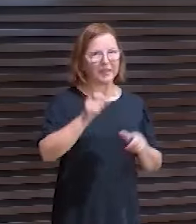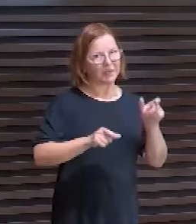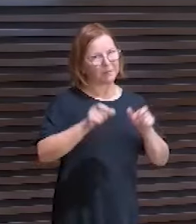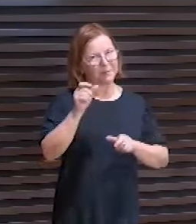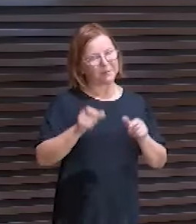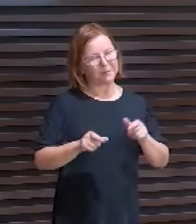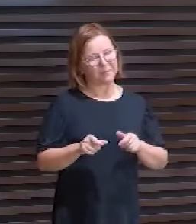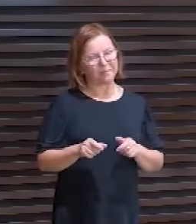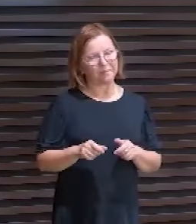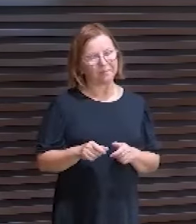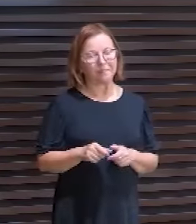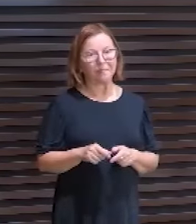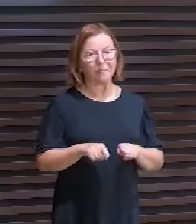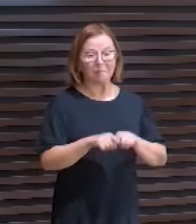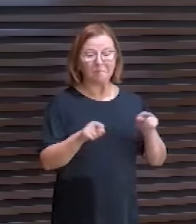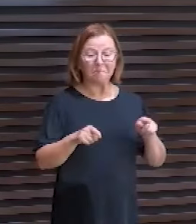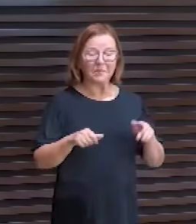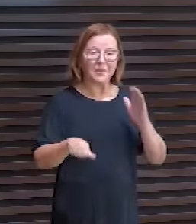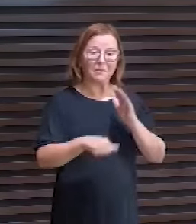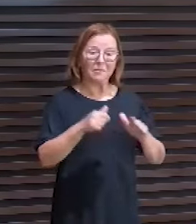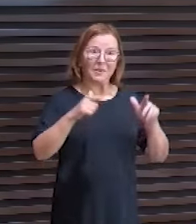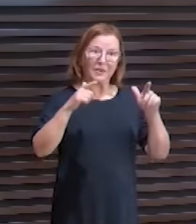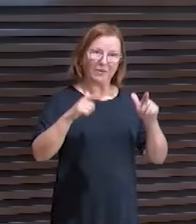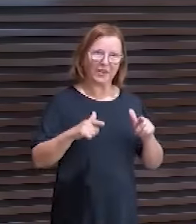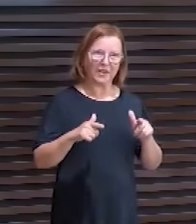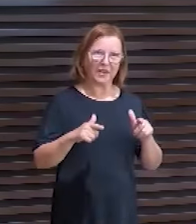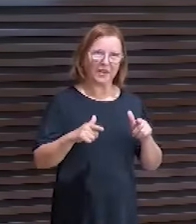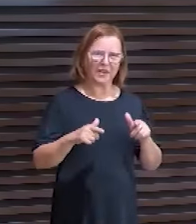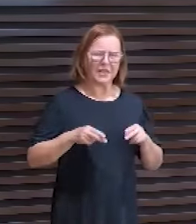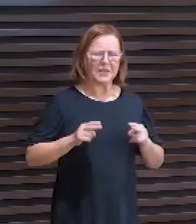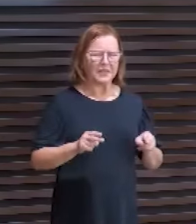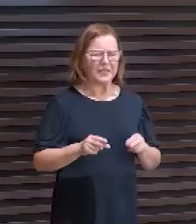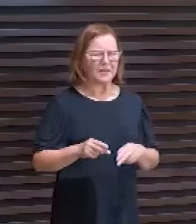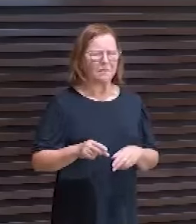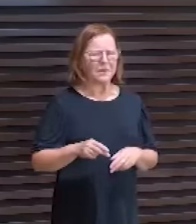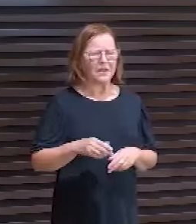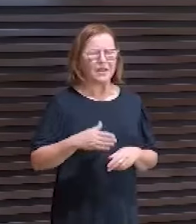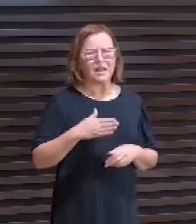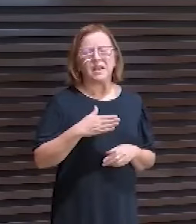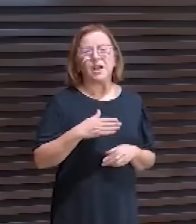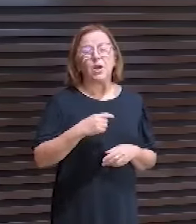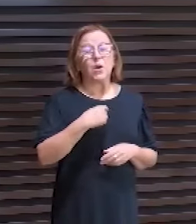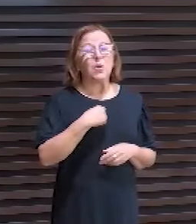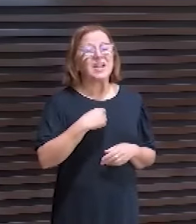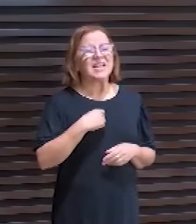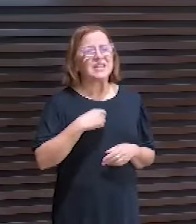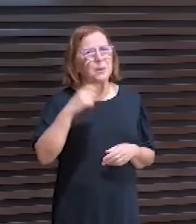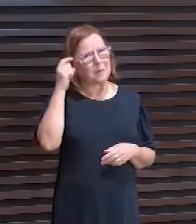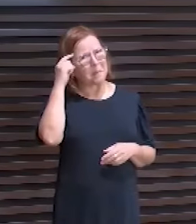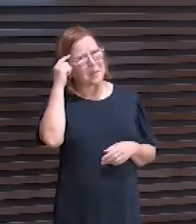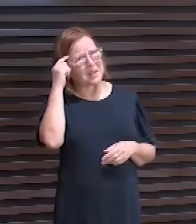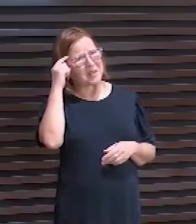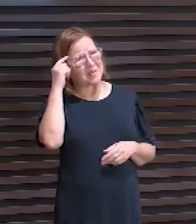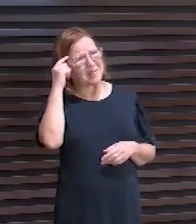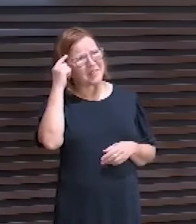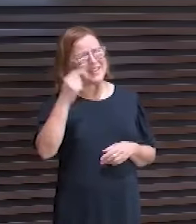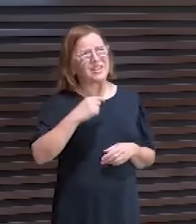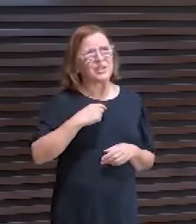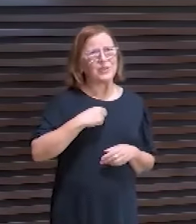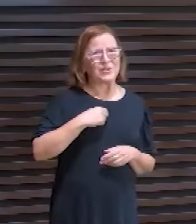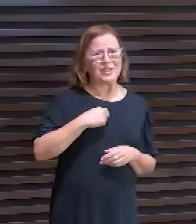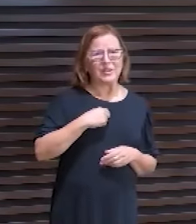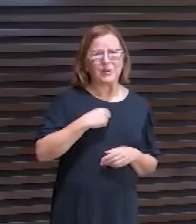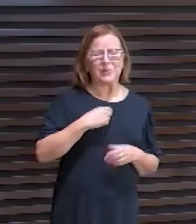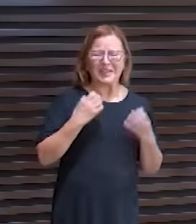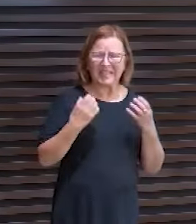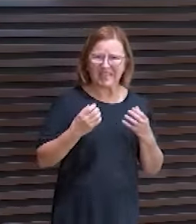a prioridade é sempre o que eu penso o que eu acho o que eu quero o que eu sou e